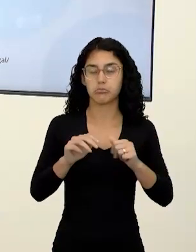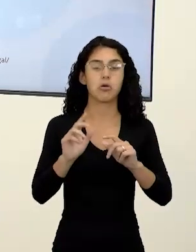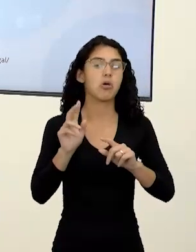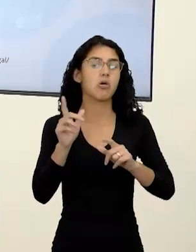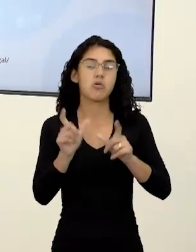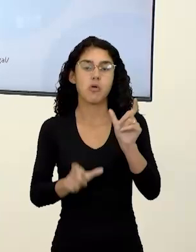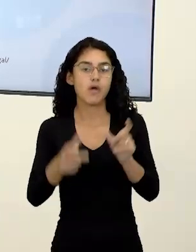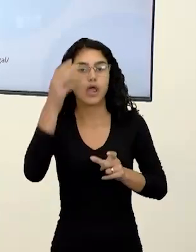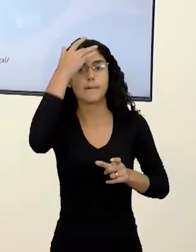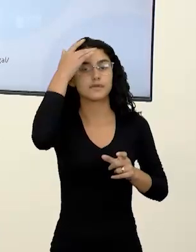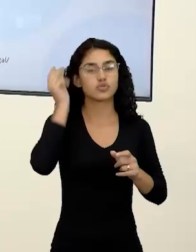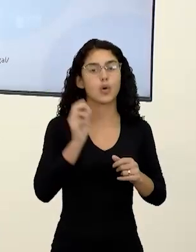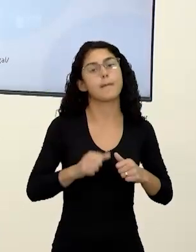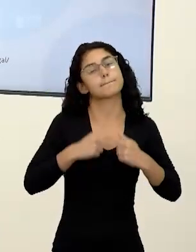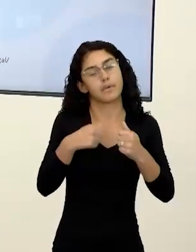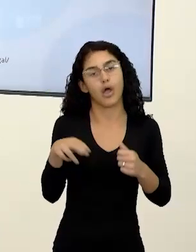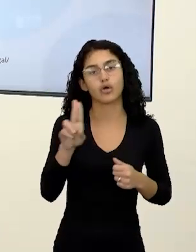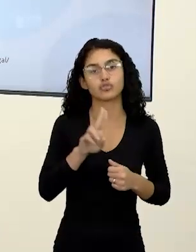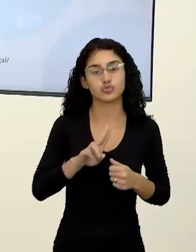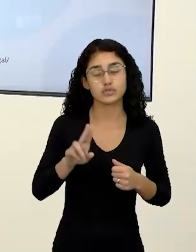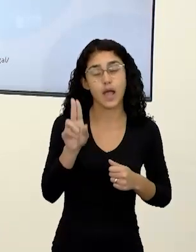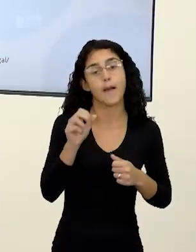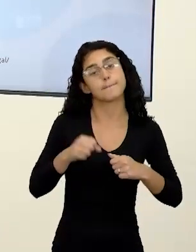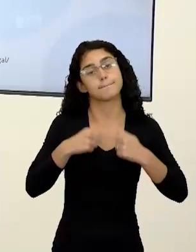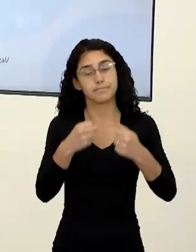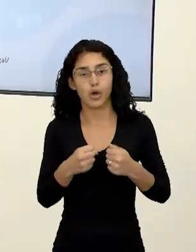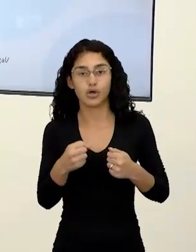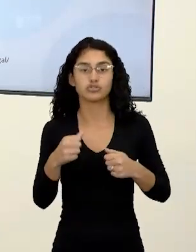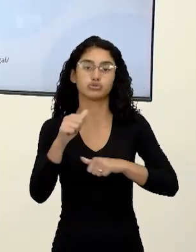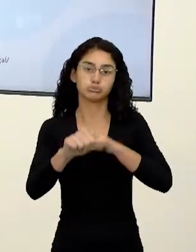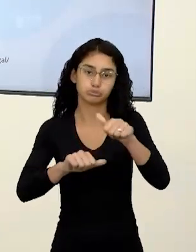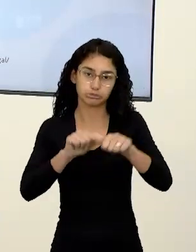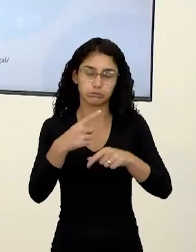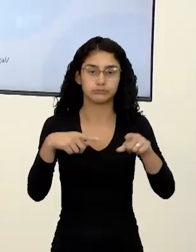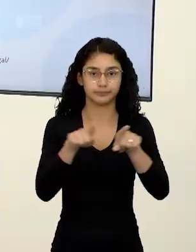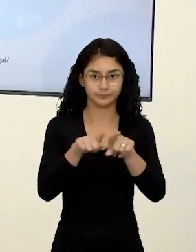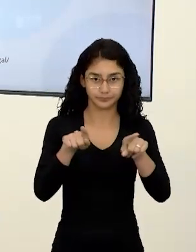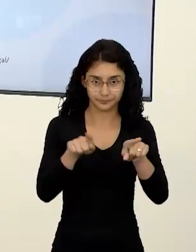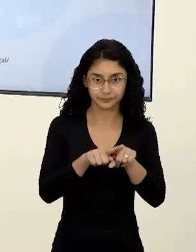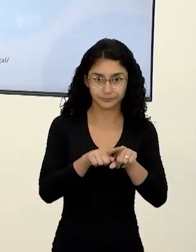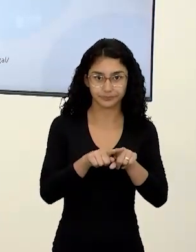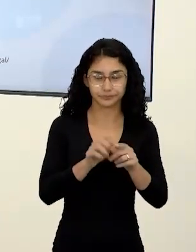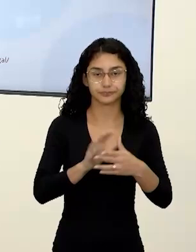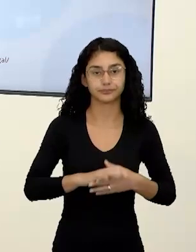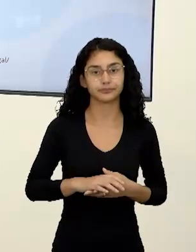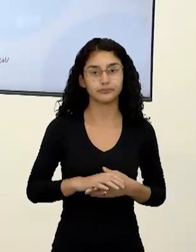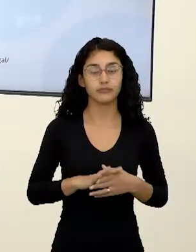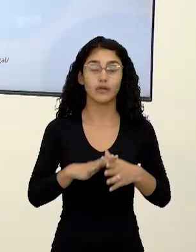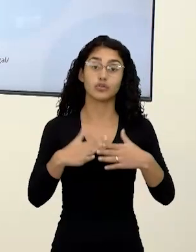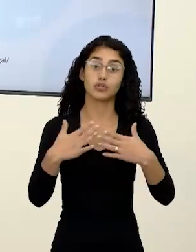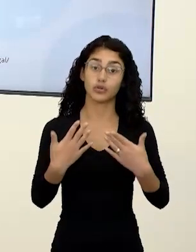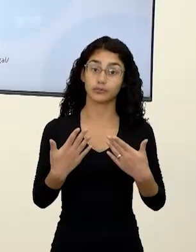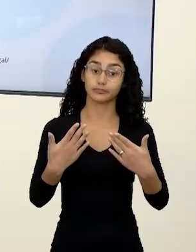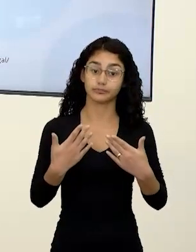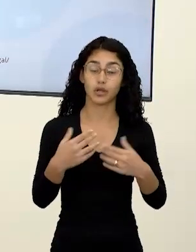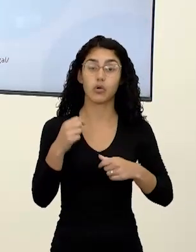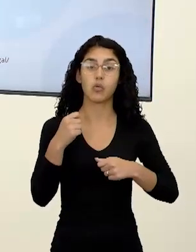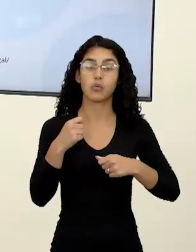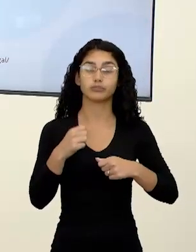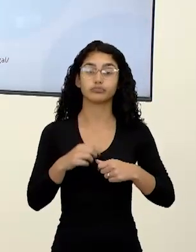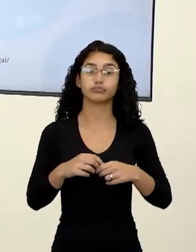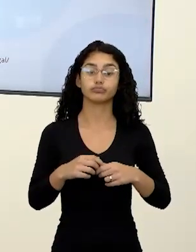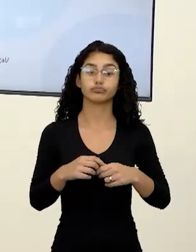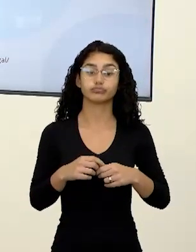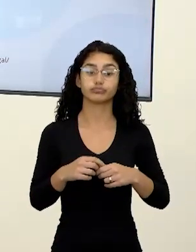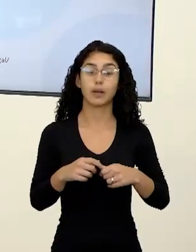pode usar o Linux e qualquer pessoa pode modificar o Linux gratuitamente. O único ponto é que qualquer modificação que você faz no